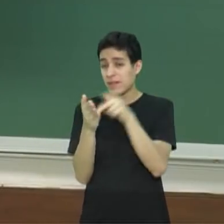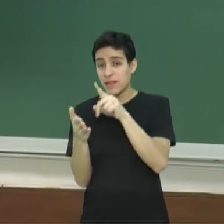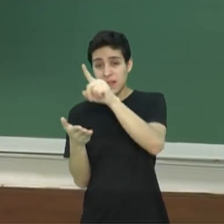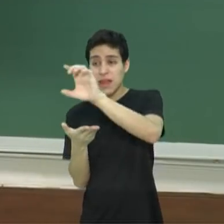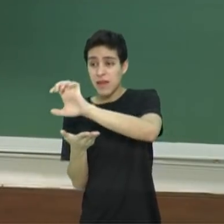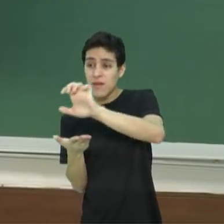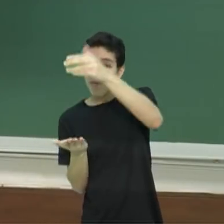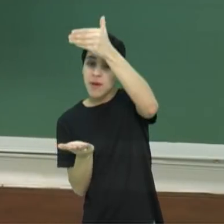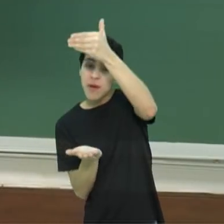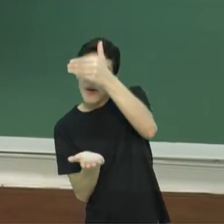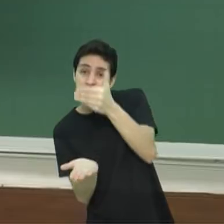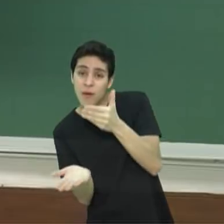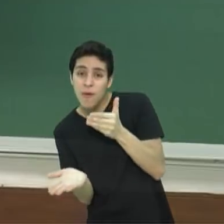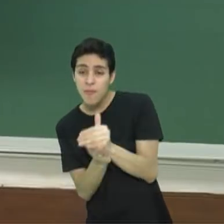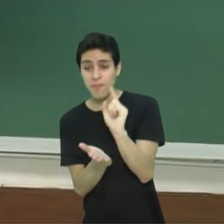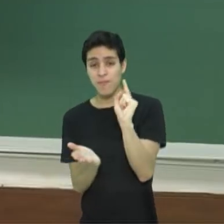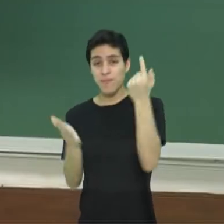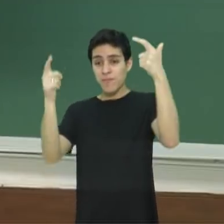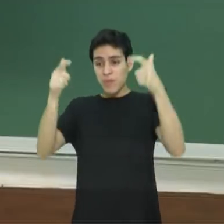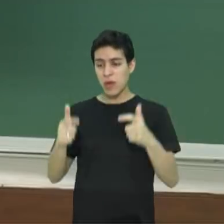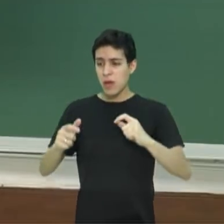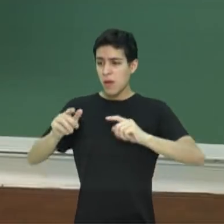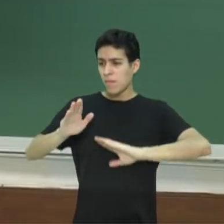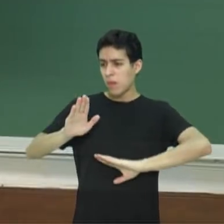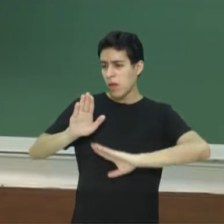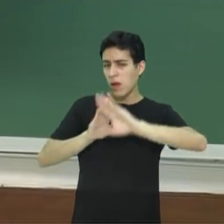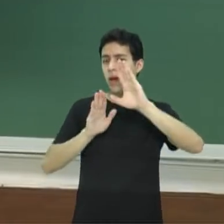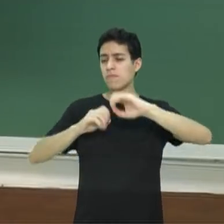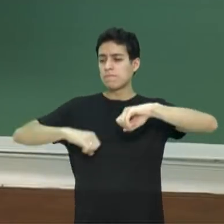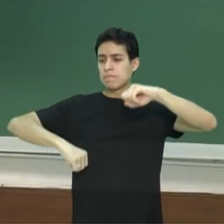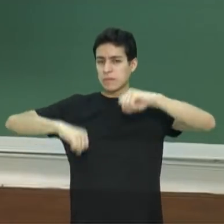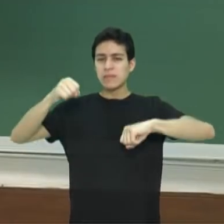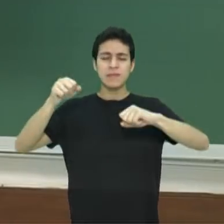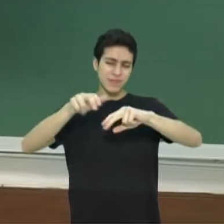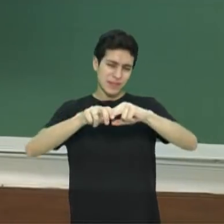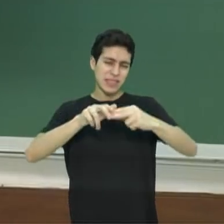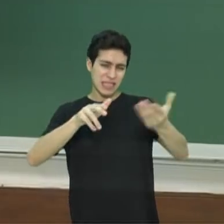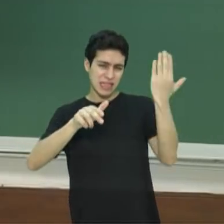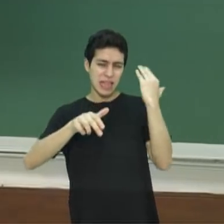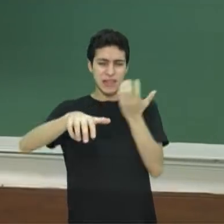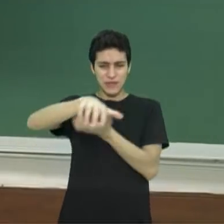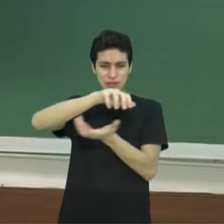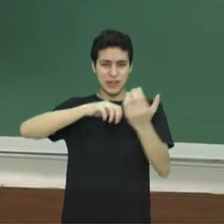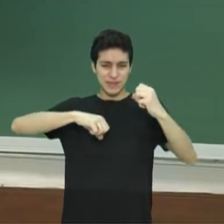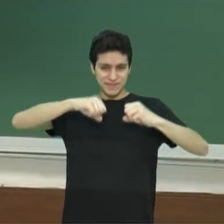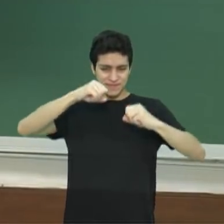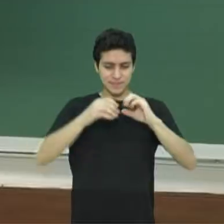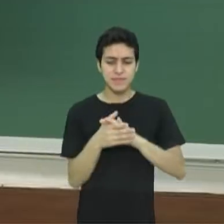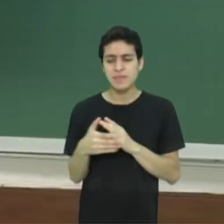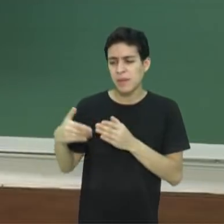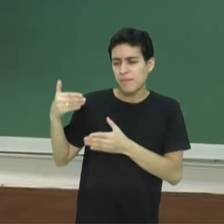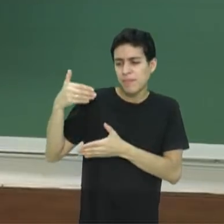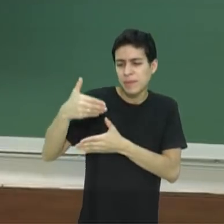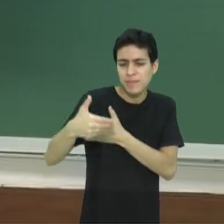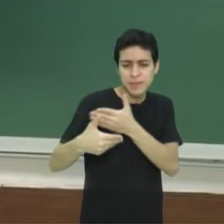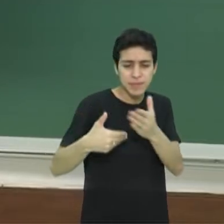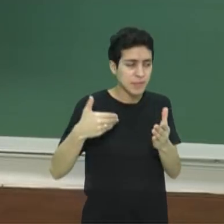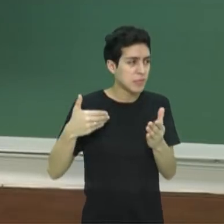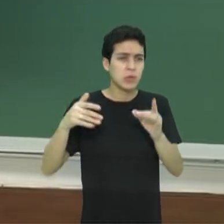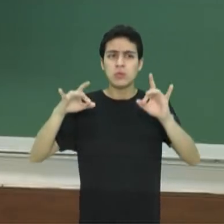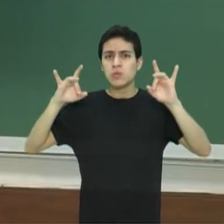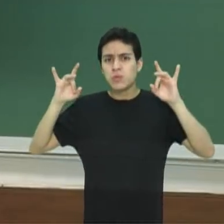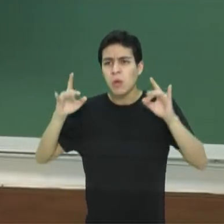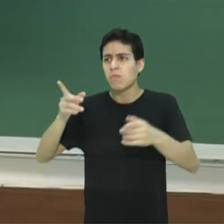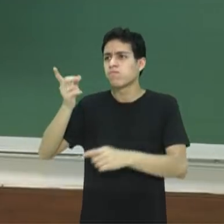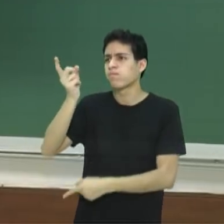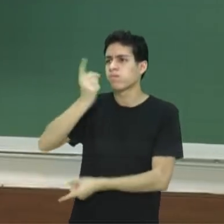no mundo, lá com a primeira revolução industrial. E ao longo desses séculos que se passaram, a evolução só continuou, foi ficando